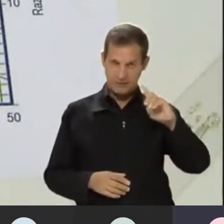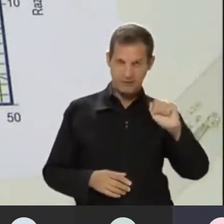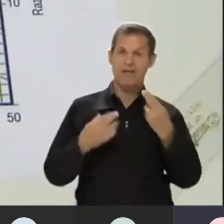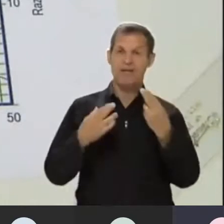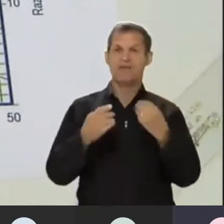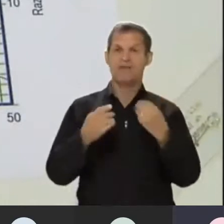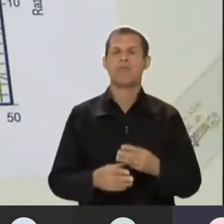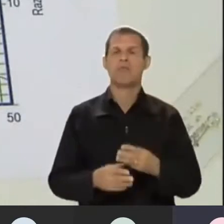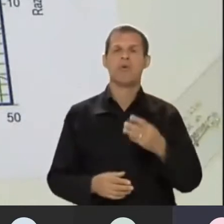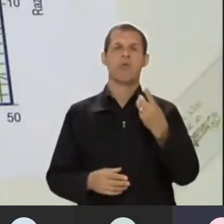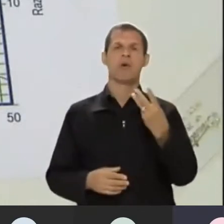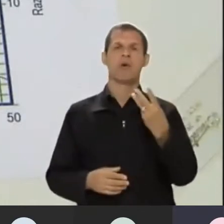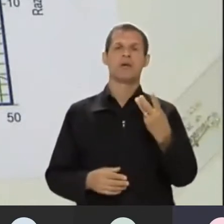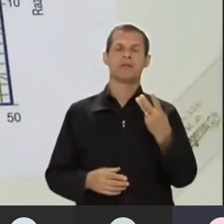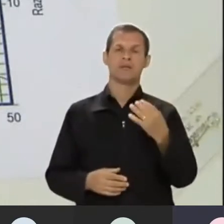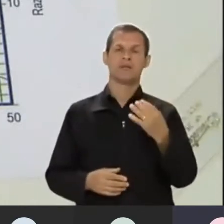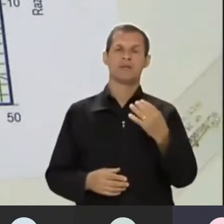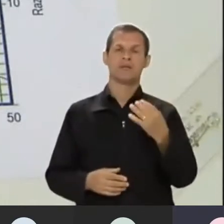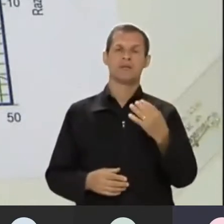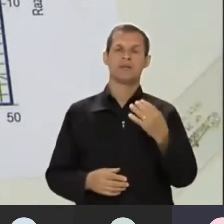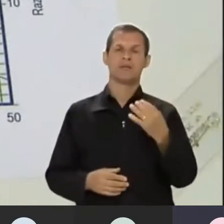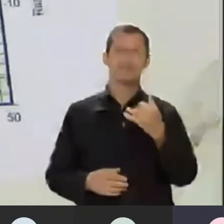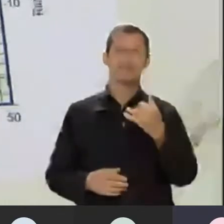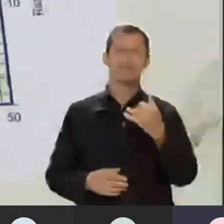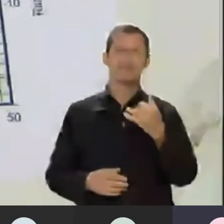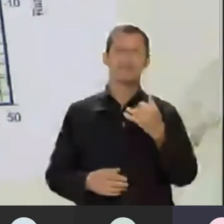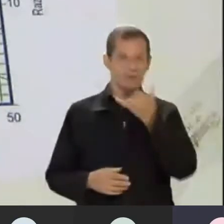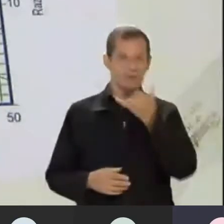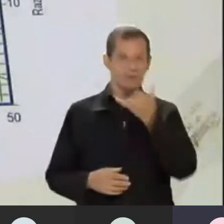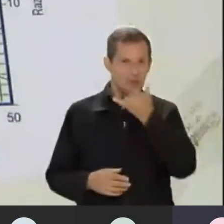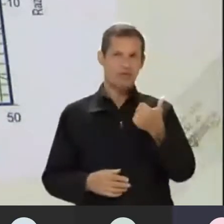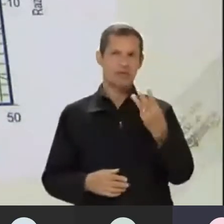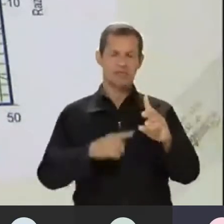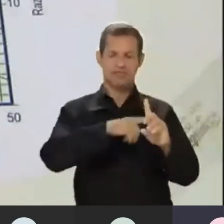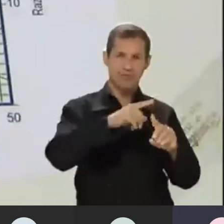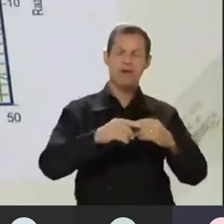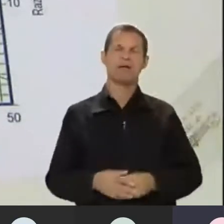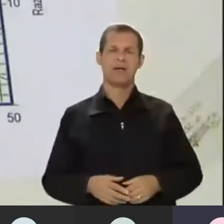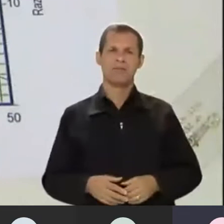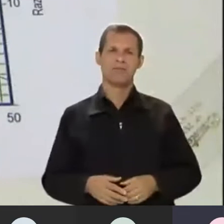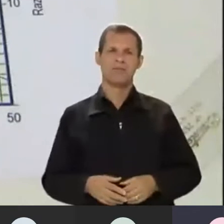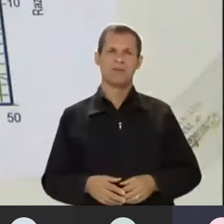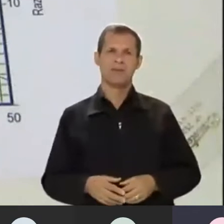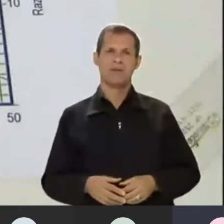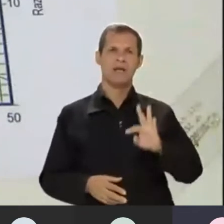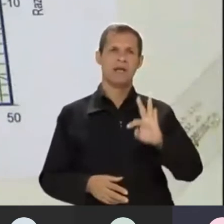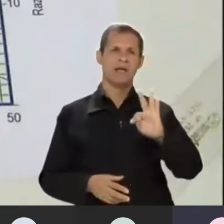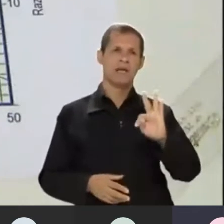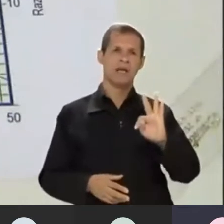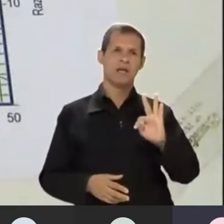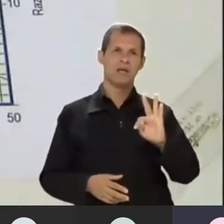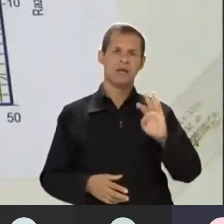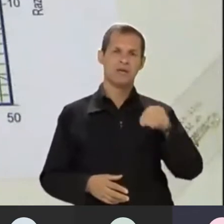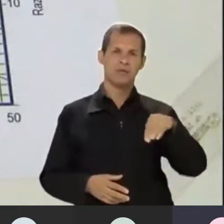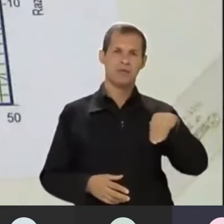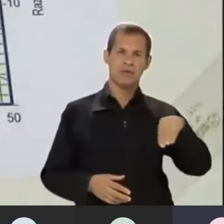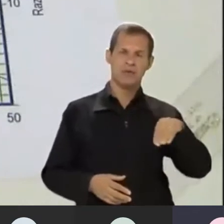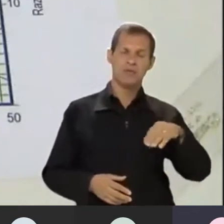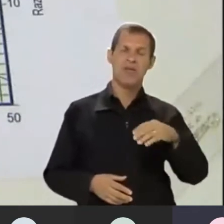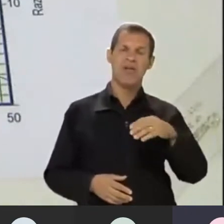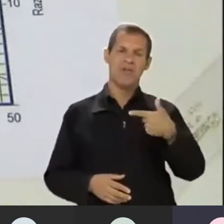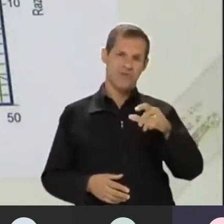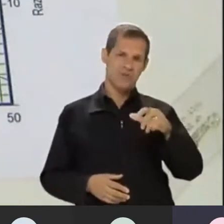é igual a 13 graus Celsius. E a temperatura máxima média é